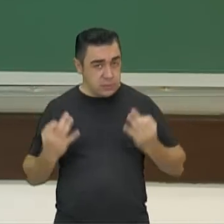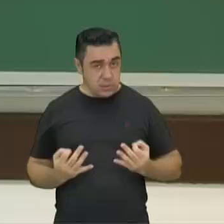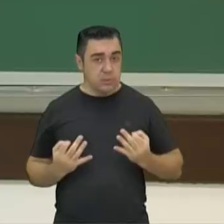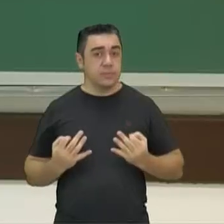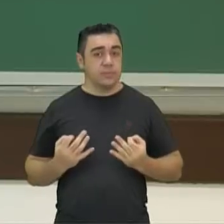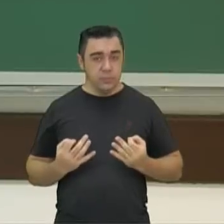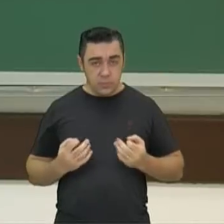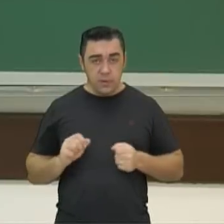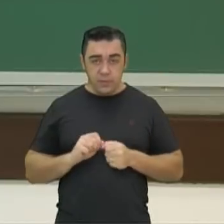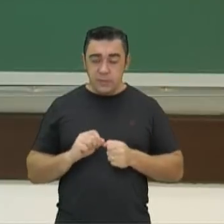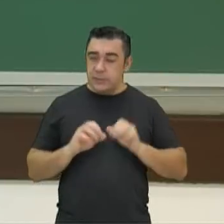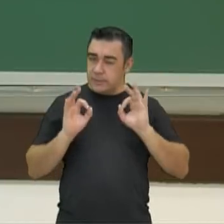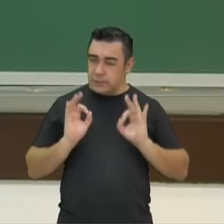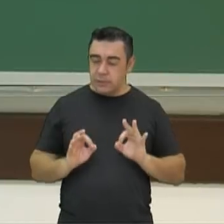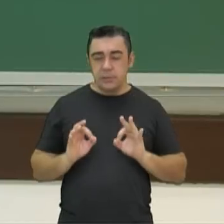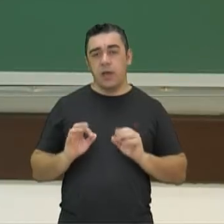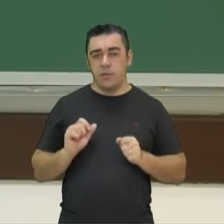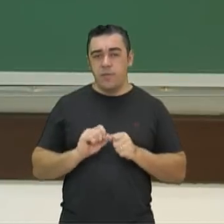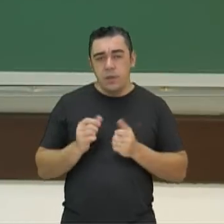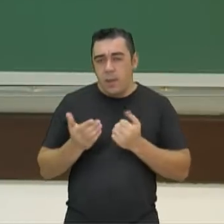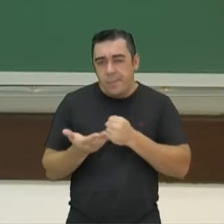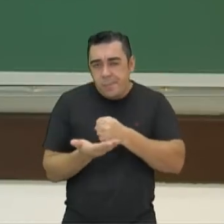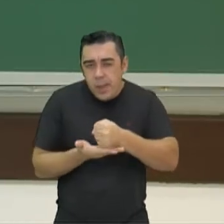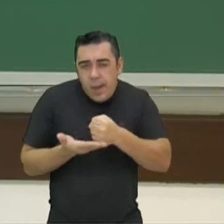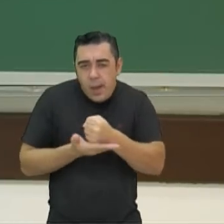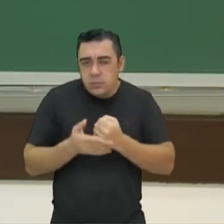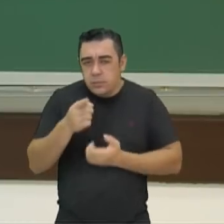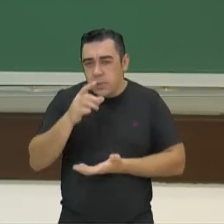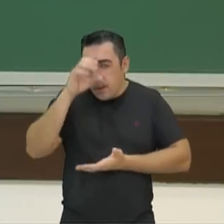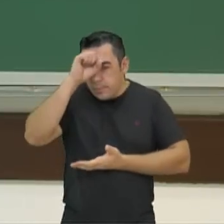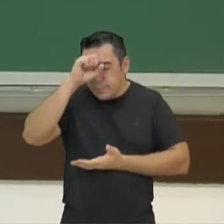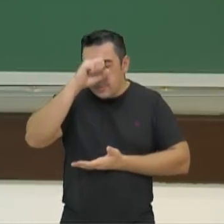teu arroz com feijão do xadrez, vamos dizer assim. Se você